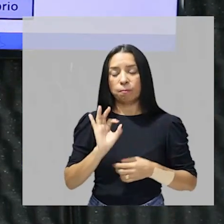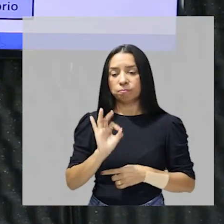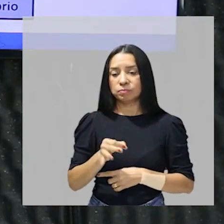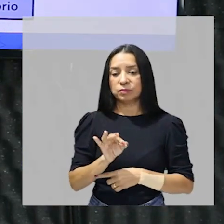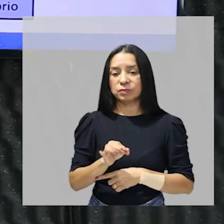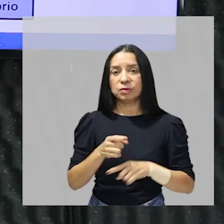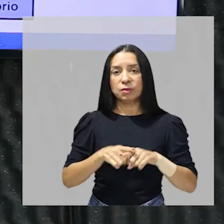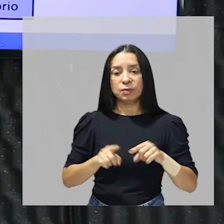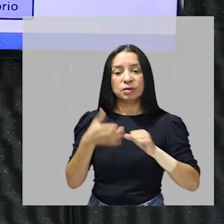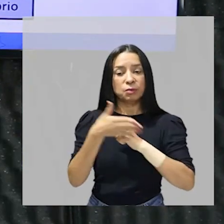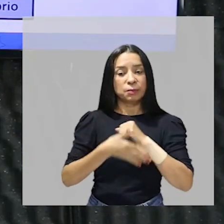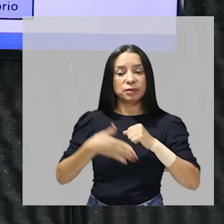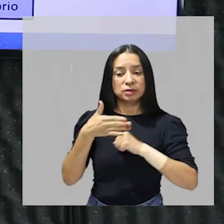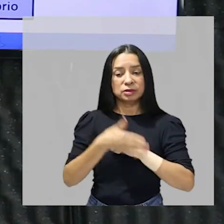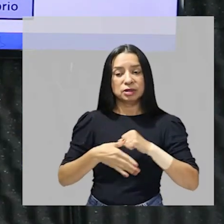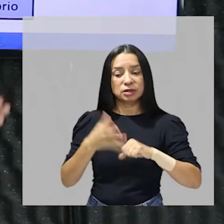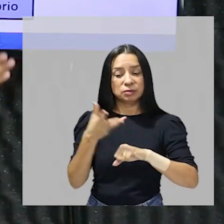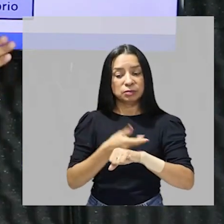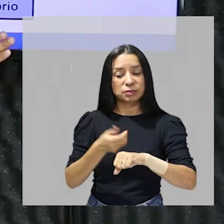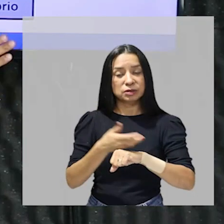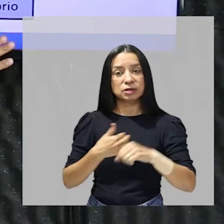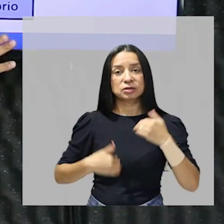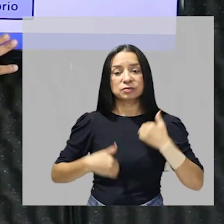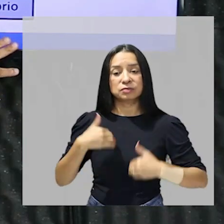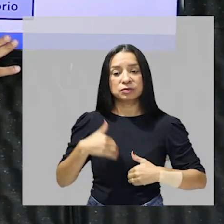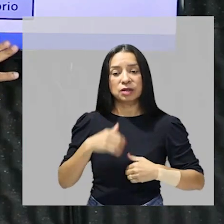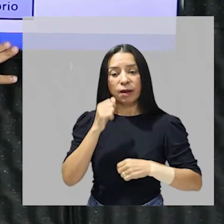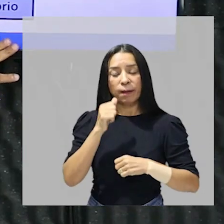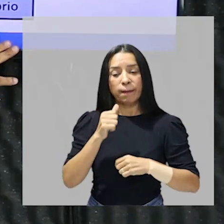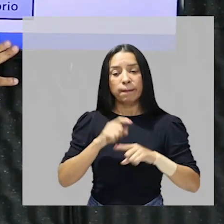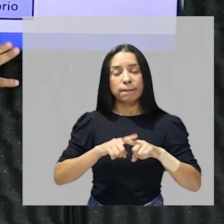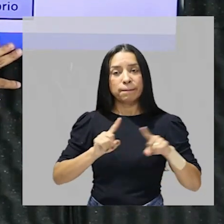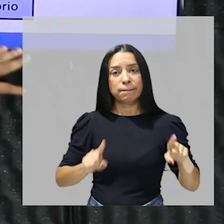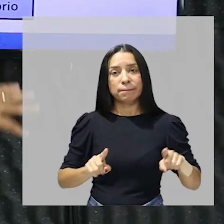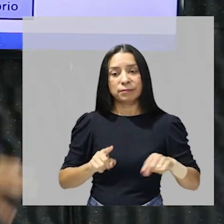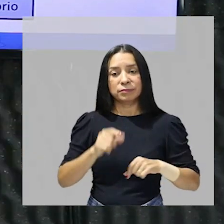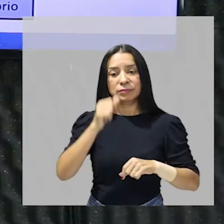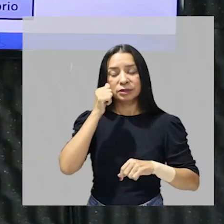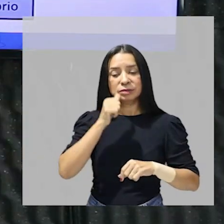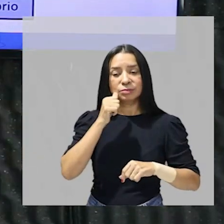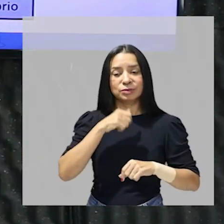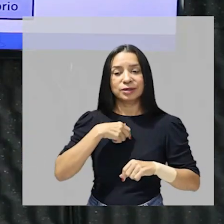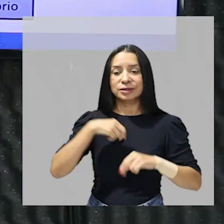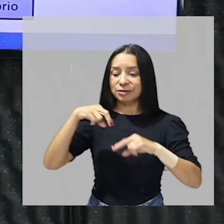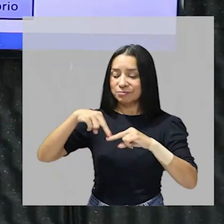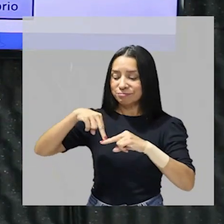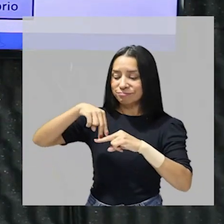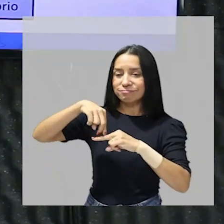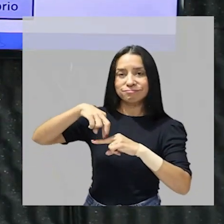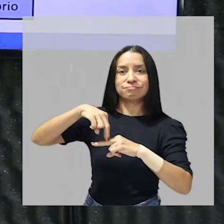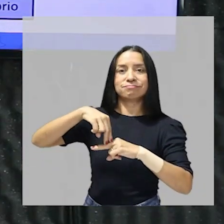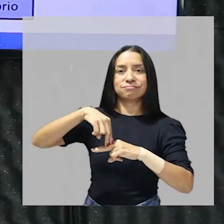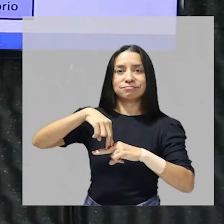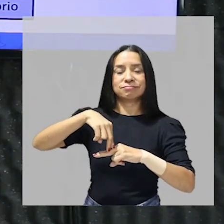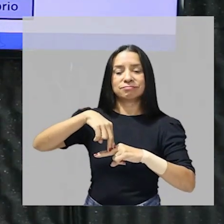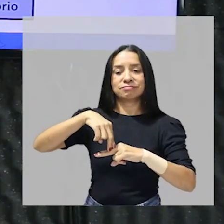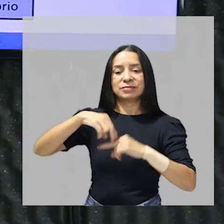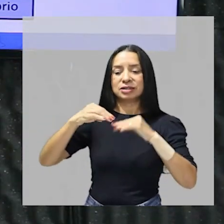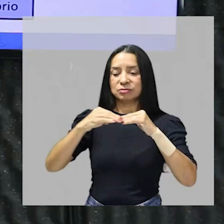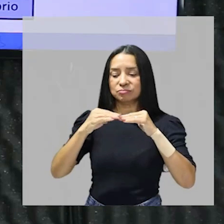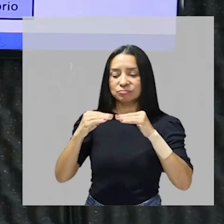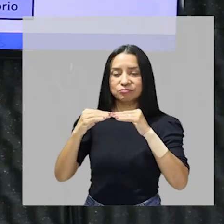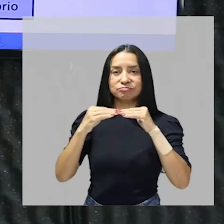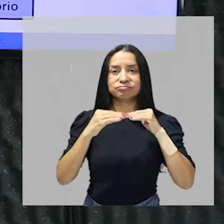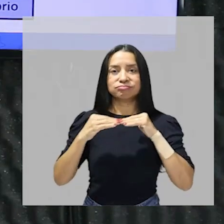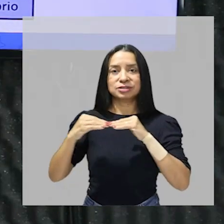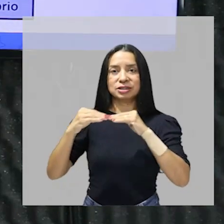eu tento me basear nessa questão da capacidade física, mas a mulher tem mais equilíbrio do que o homem. Imagina você